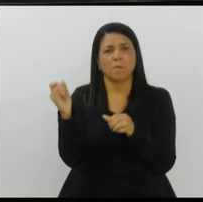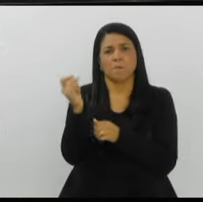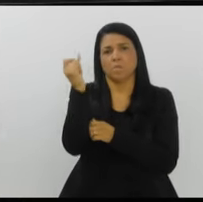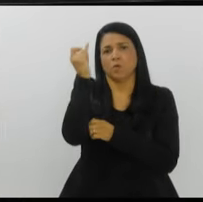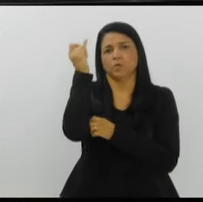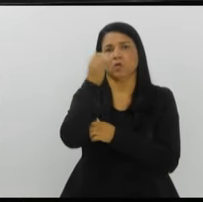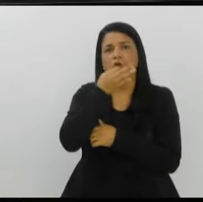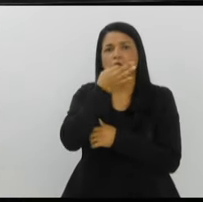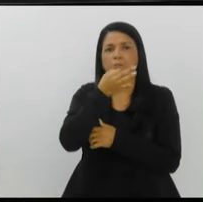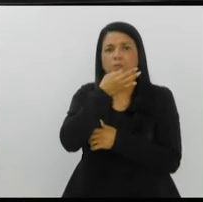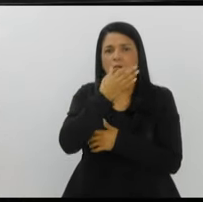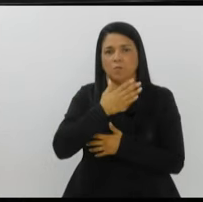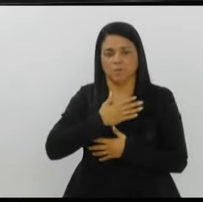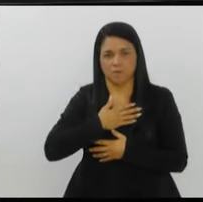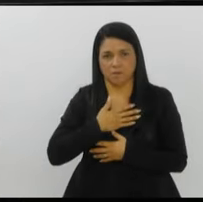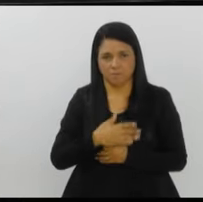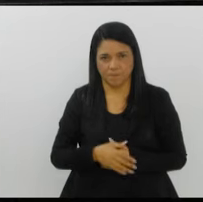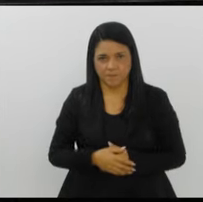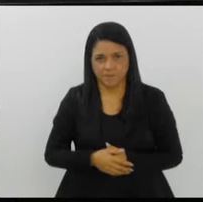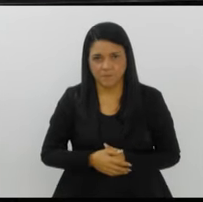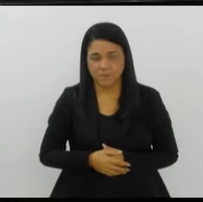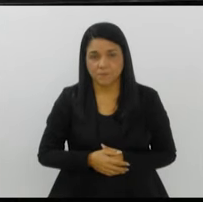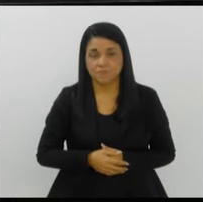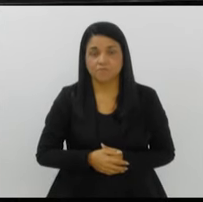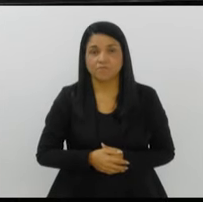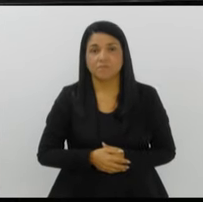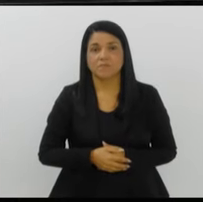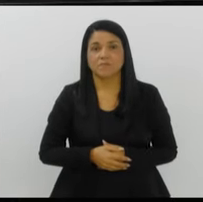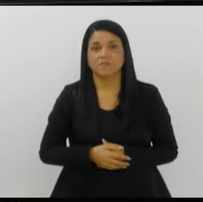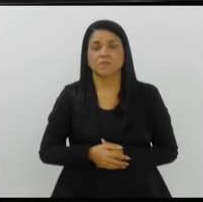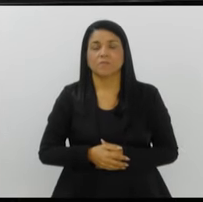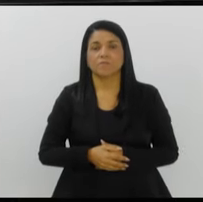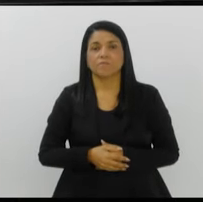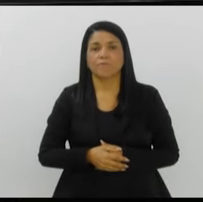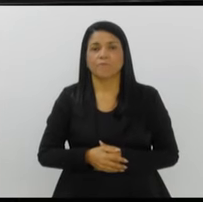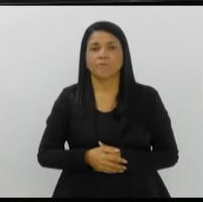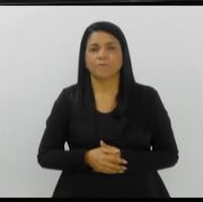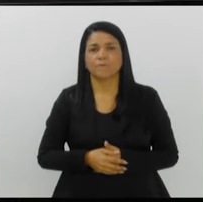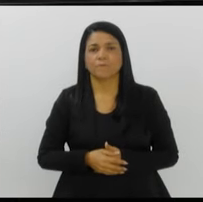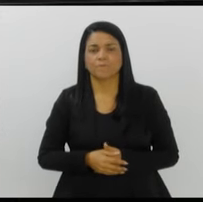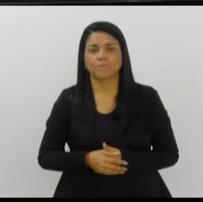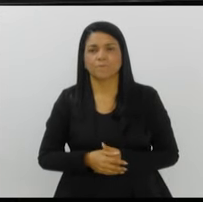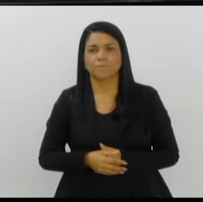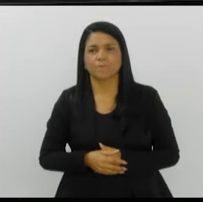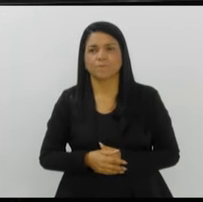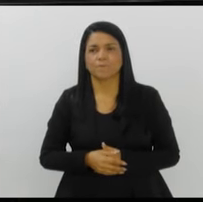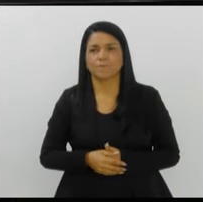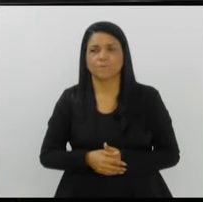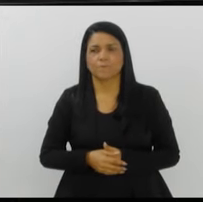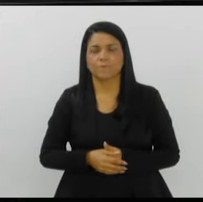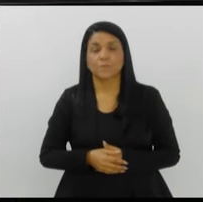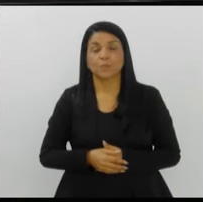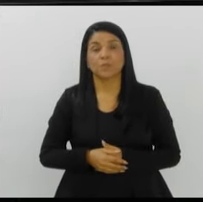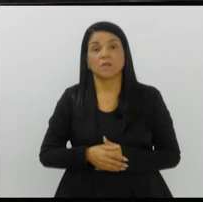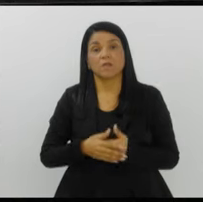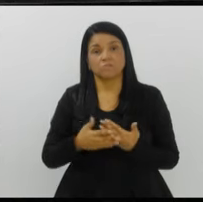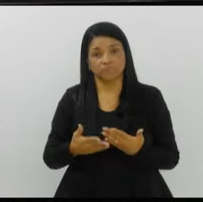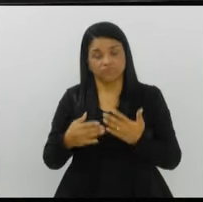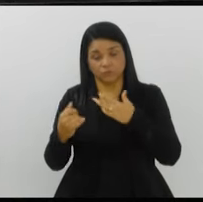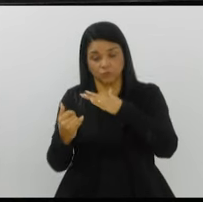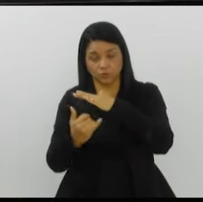da nossa região metropolitana. Porque, enquanto o Instituto da